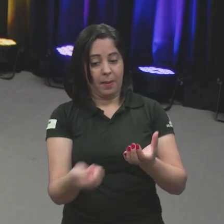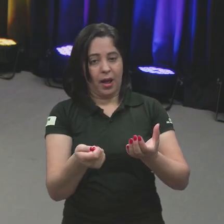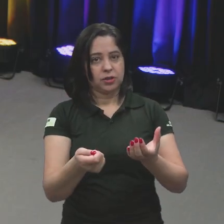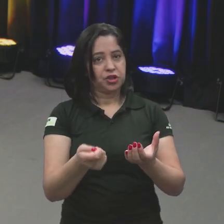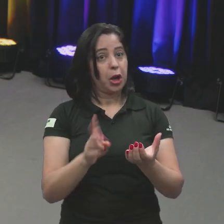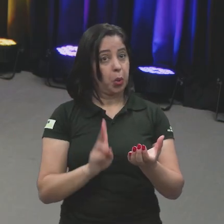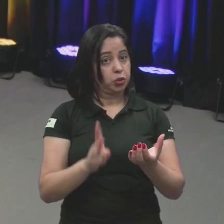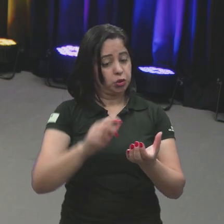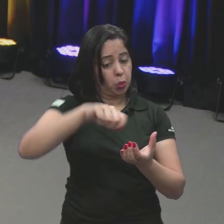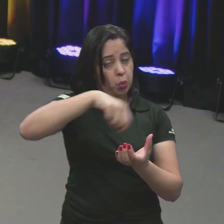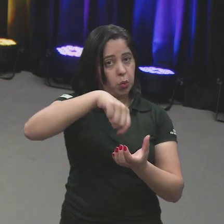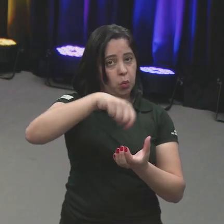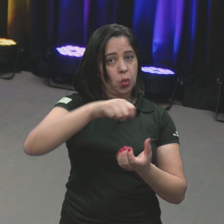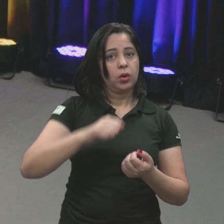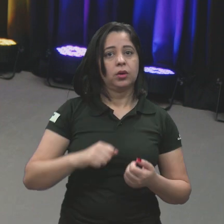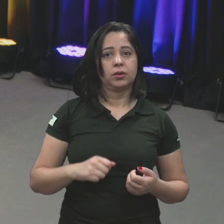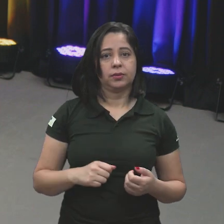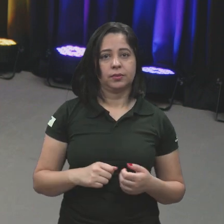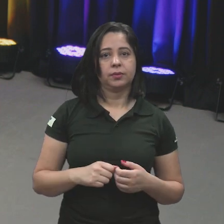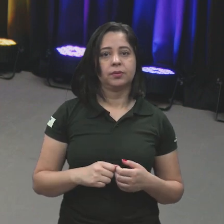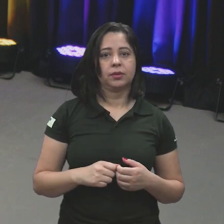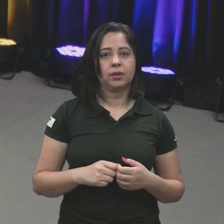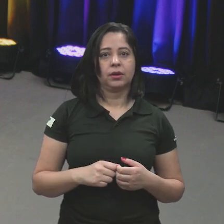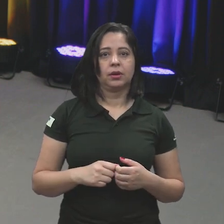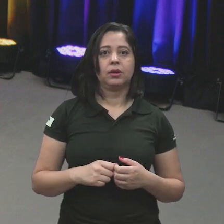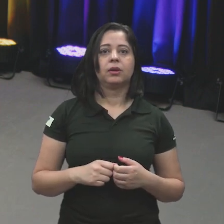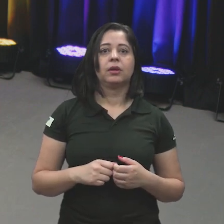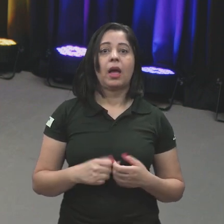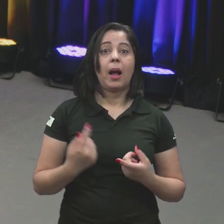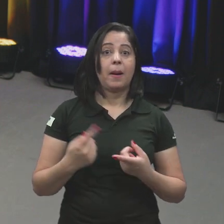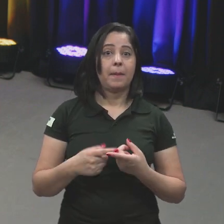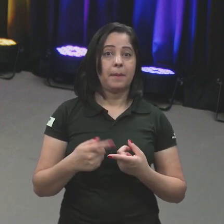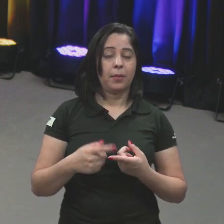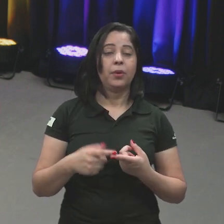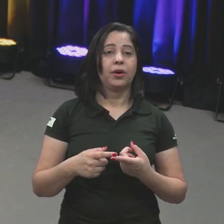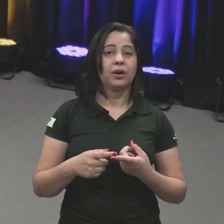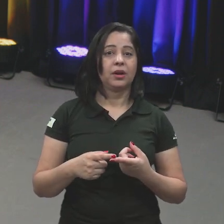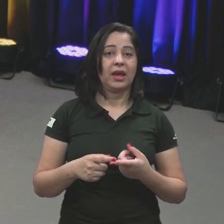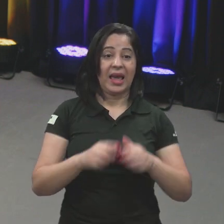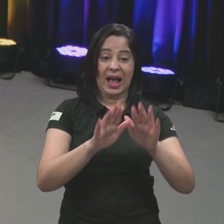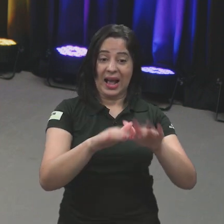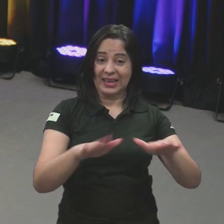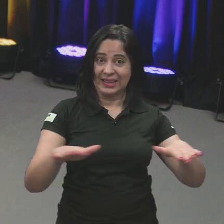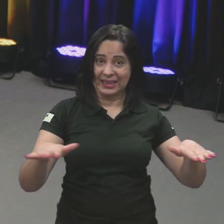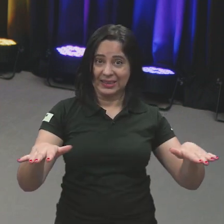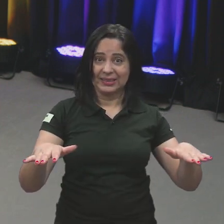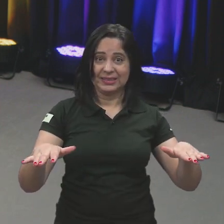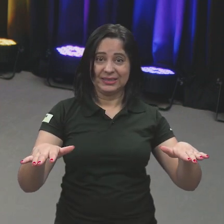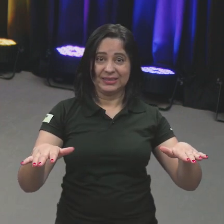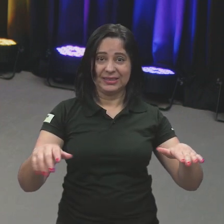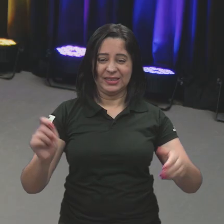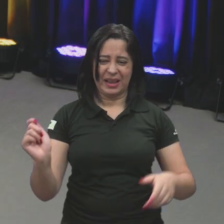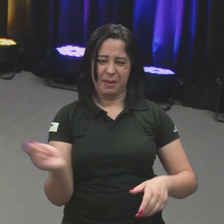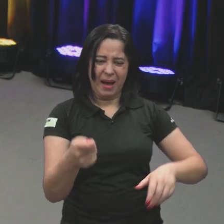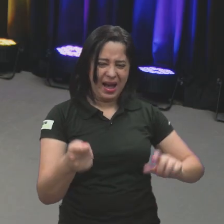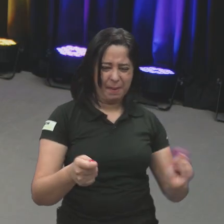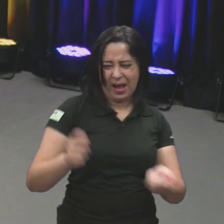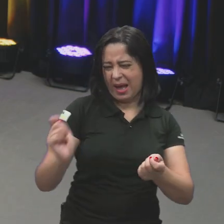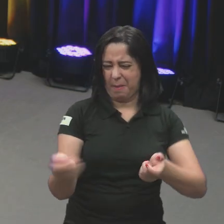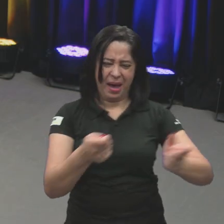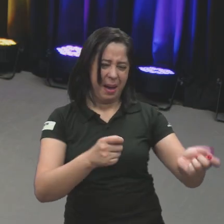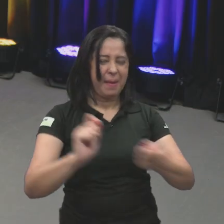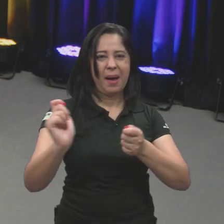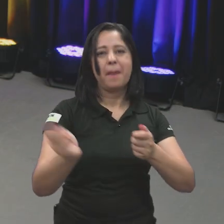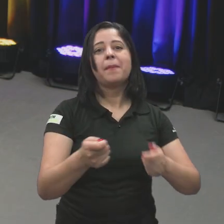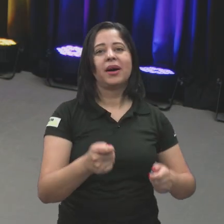Sim. Normalmente a gente faz no espaço maior, porque quando a gente está com crianças, por exemplo, eles batem, ele vai longe e tal, né? Seria